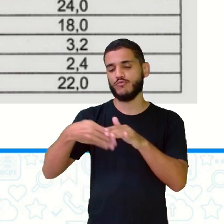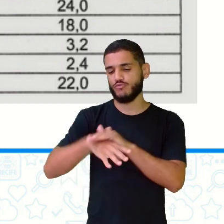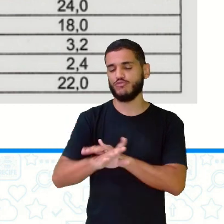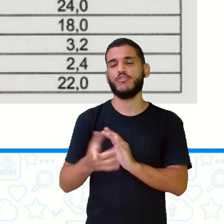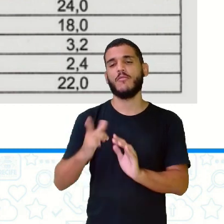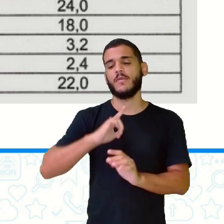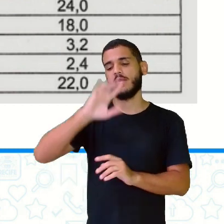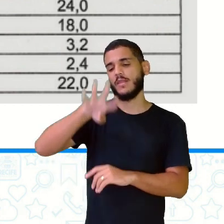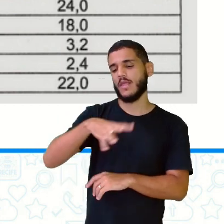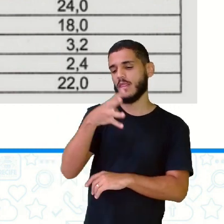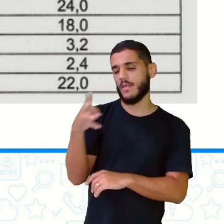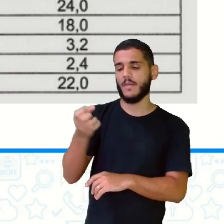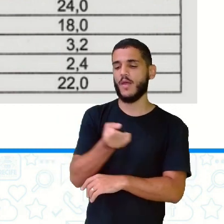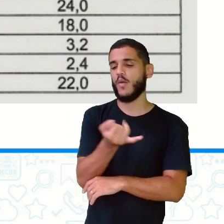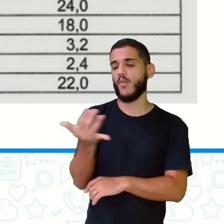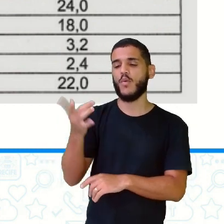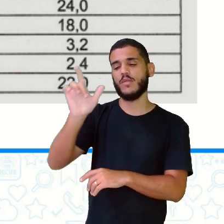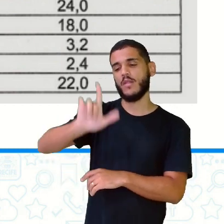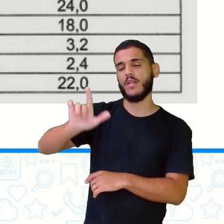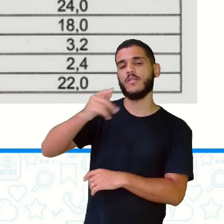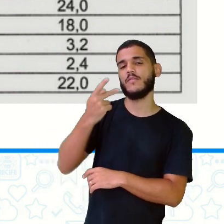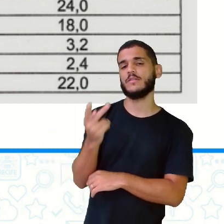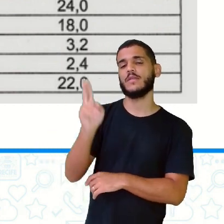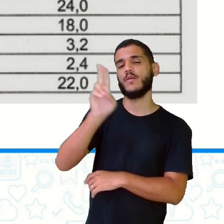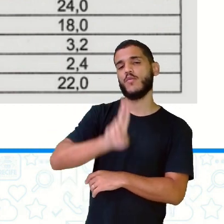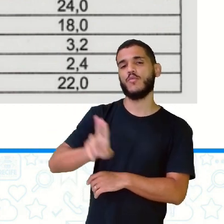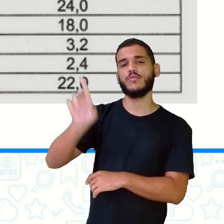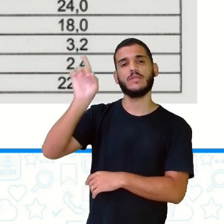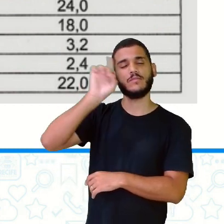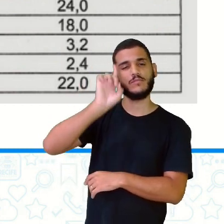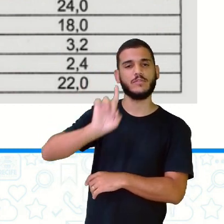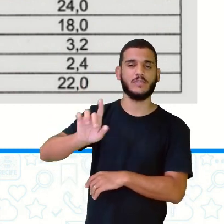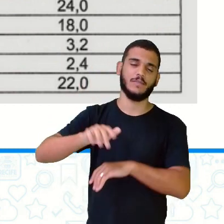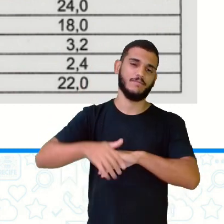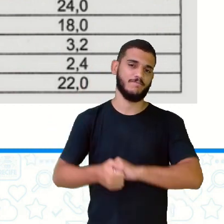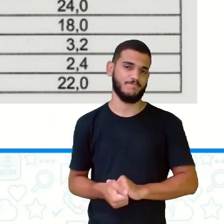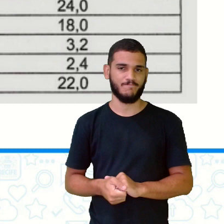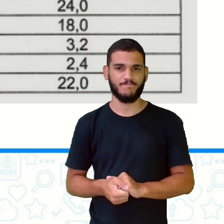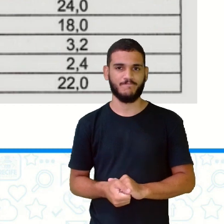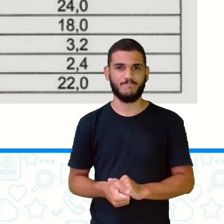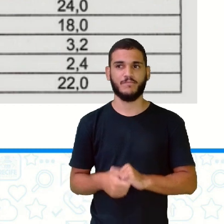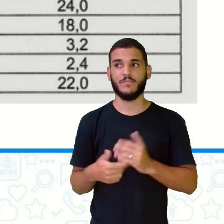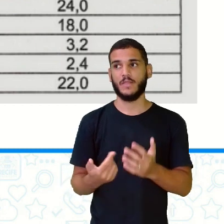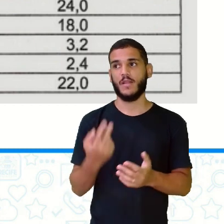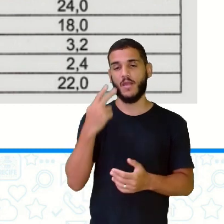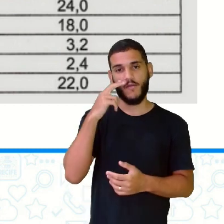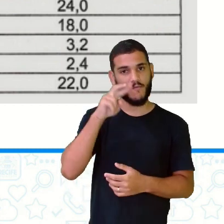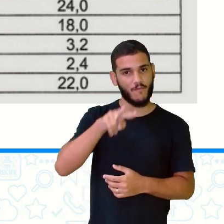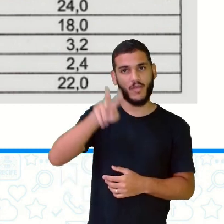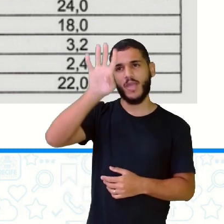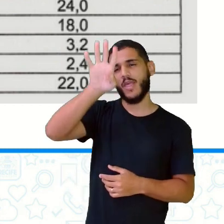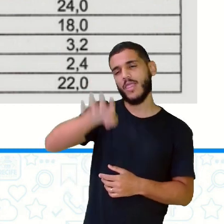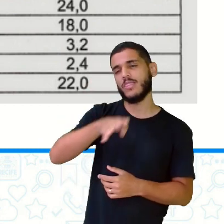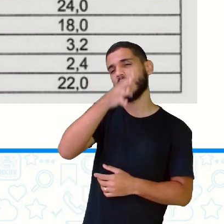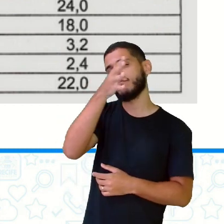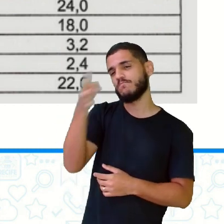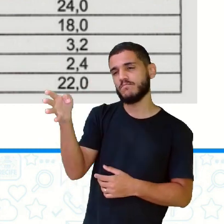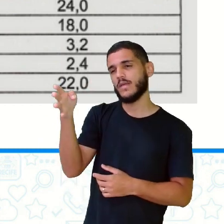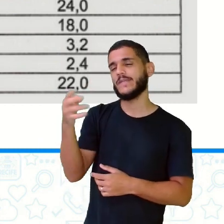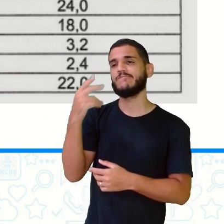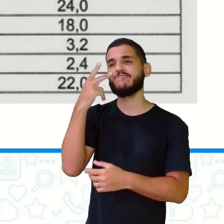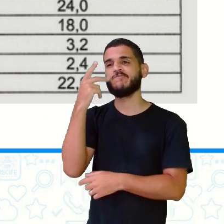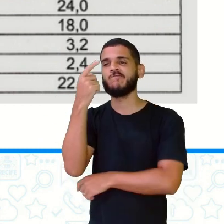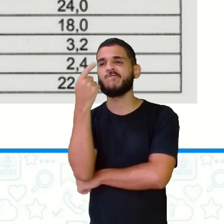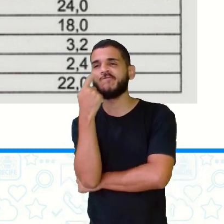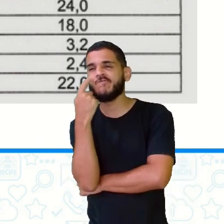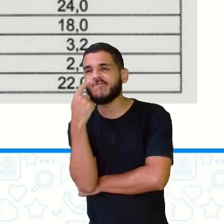tabela, quantos litros de água você consome por dia? Você vai olhar a tabela,